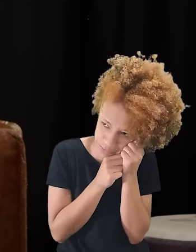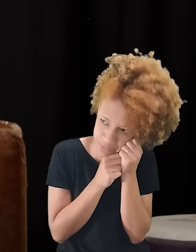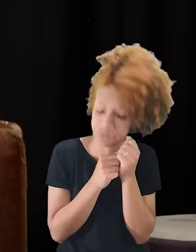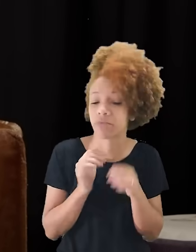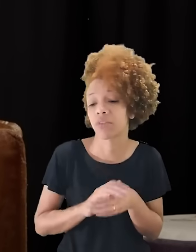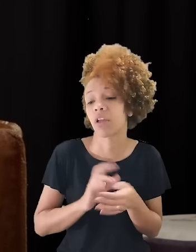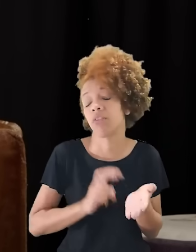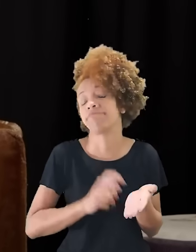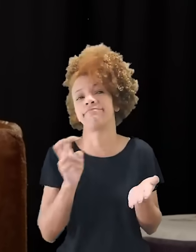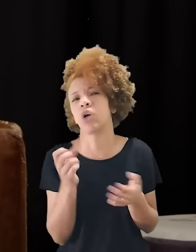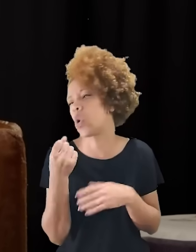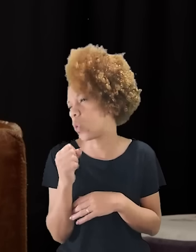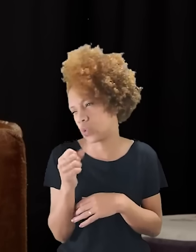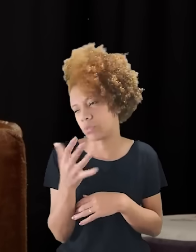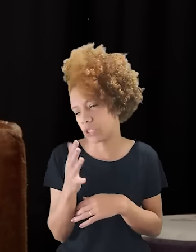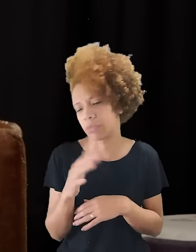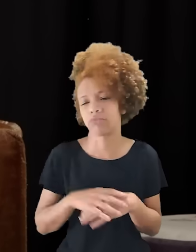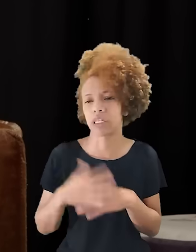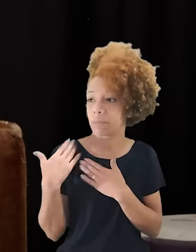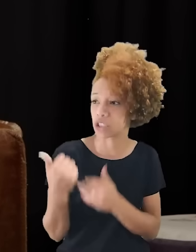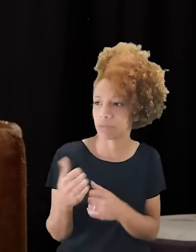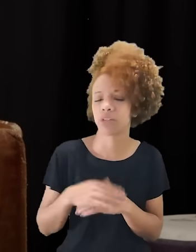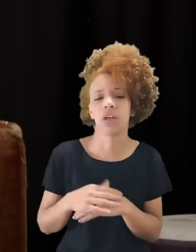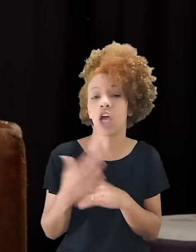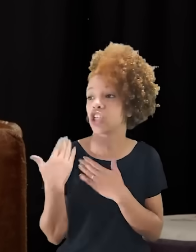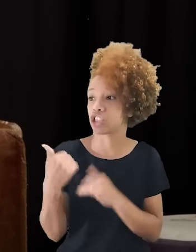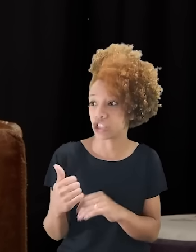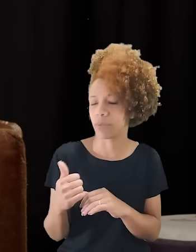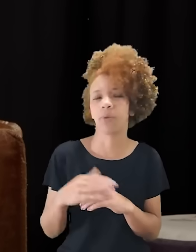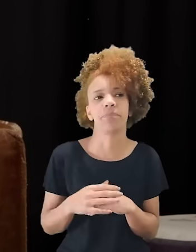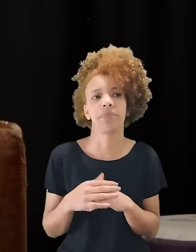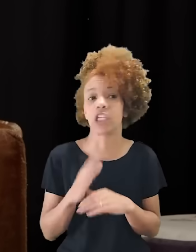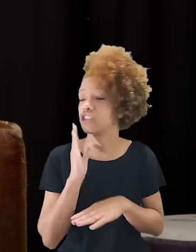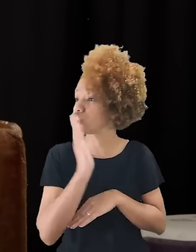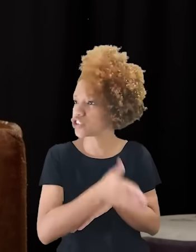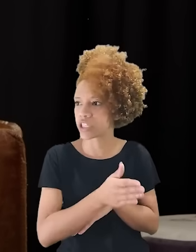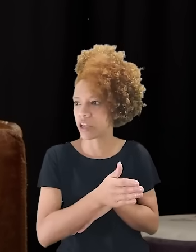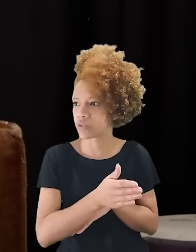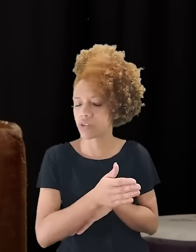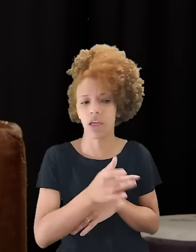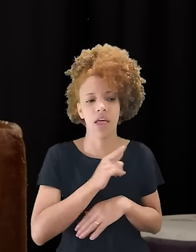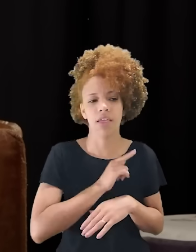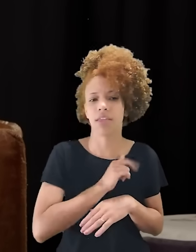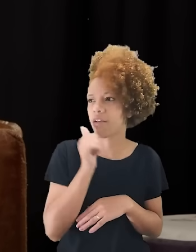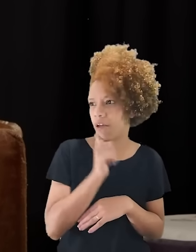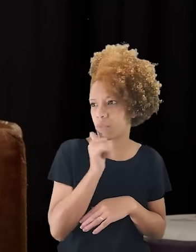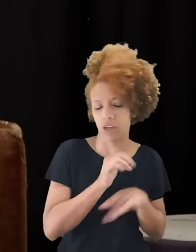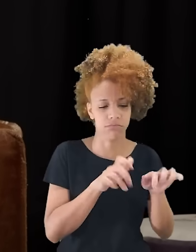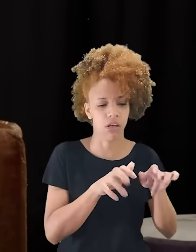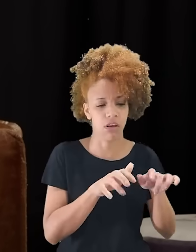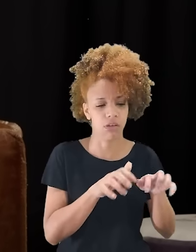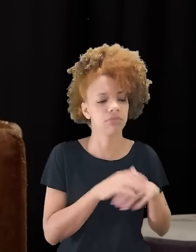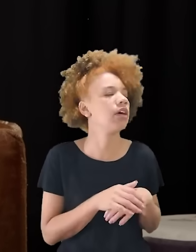dormi acordei no outro dia era umas 8 horas da manhã eles me chamaram aí eles Já chamam já já leva direto pro tem aquela mulher que